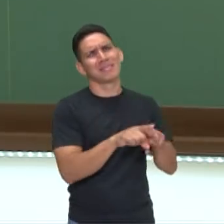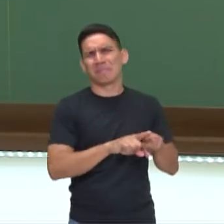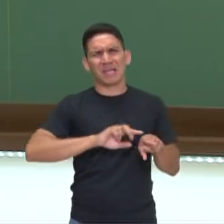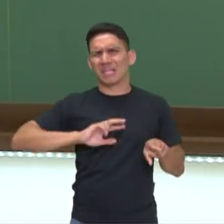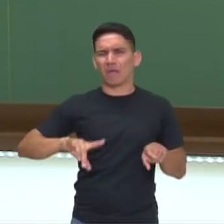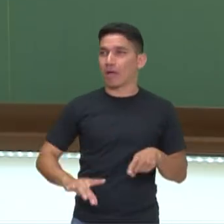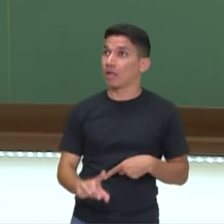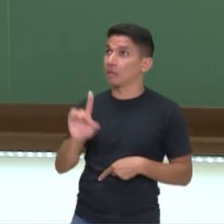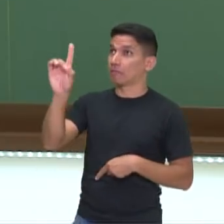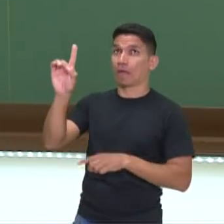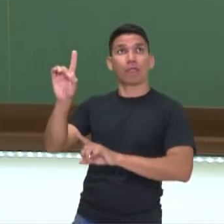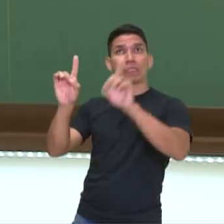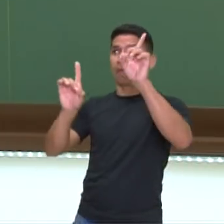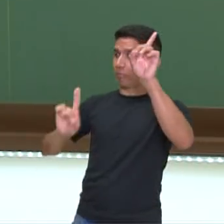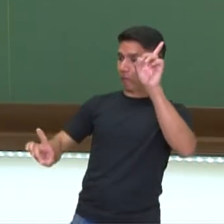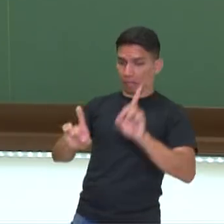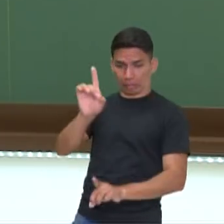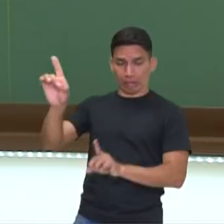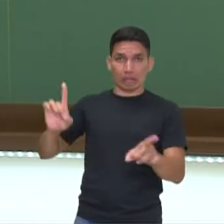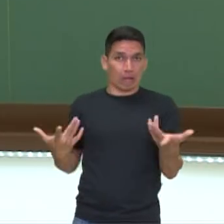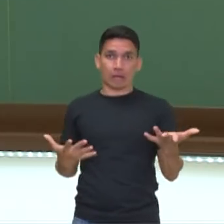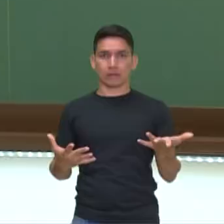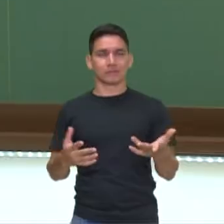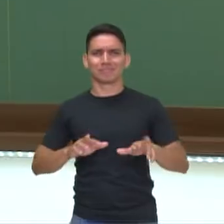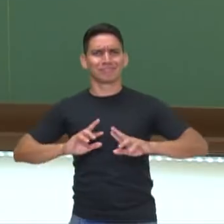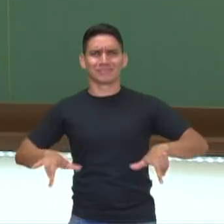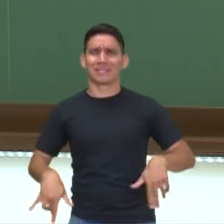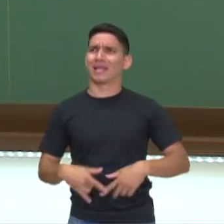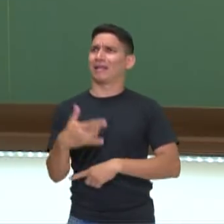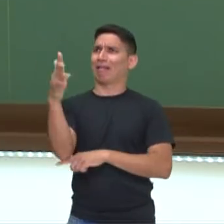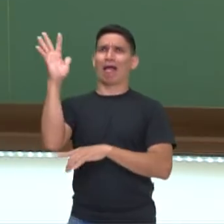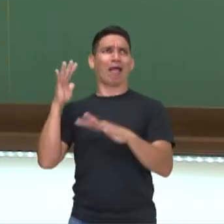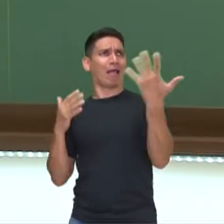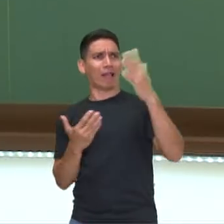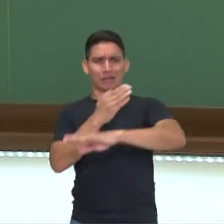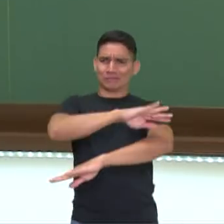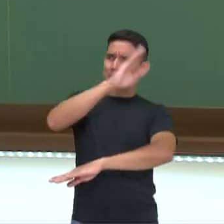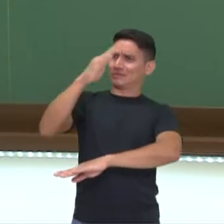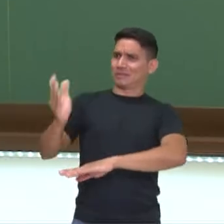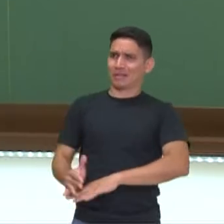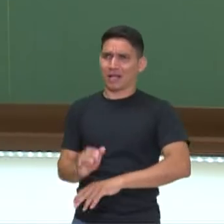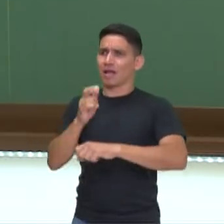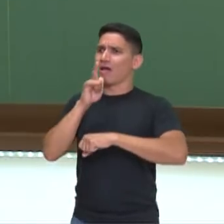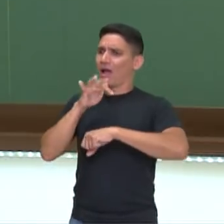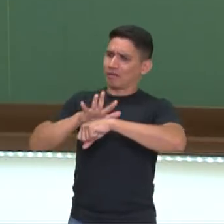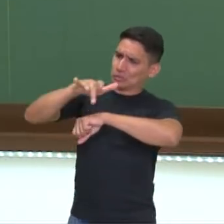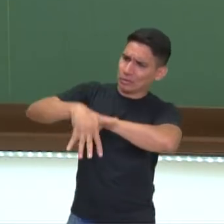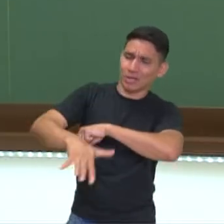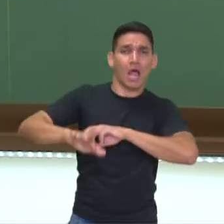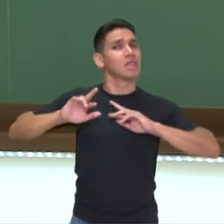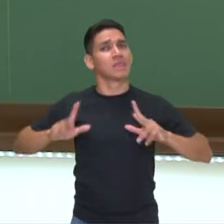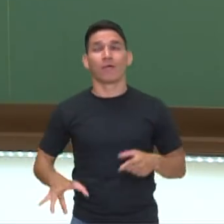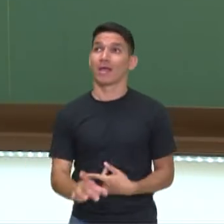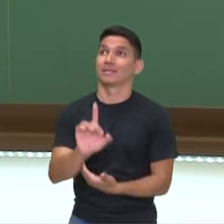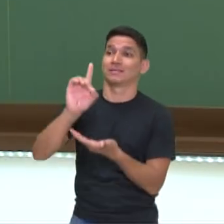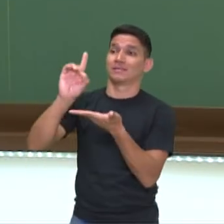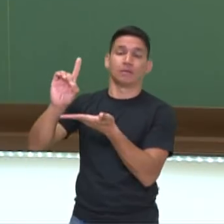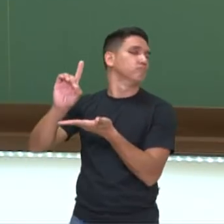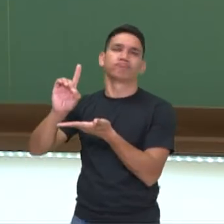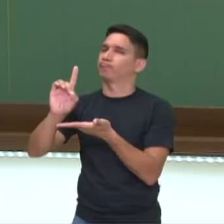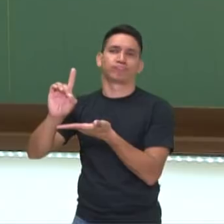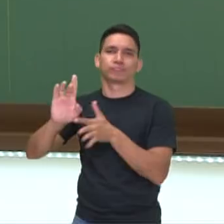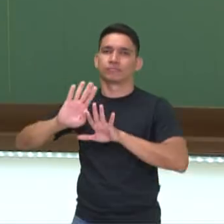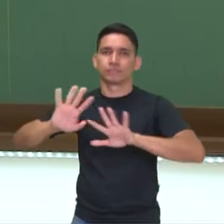entidades da natureza, morro, montanha, cachoeira, trovão, céu, eles não são deuses, porque é como se